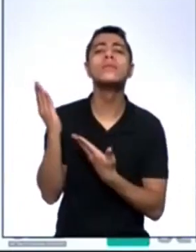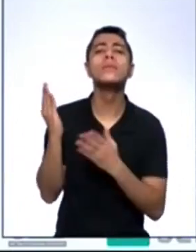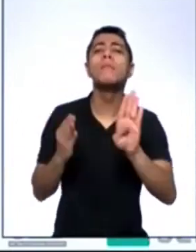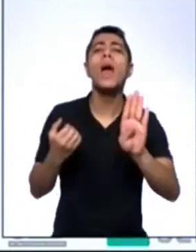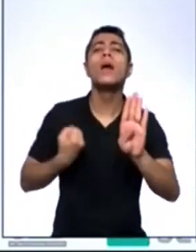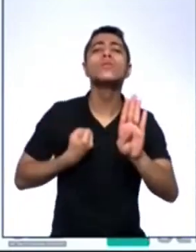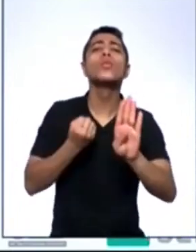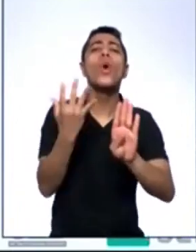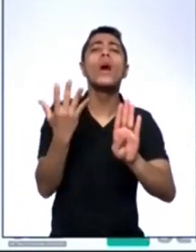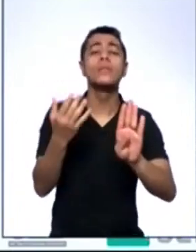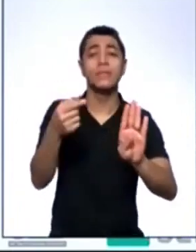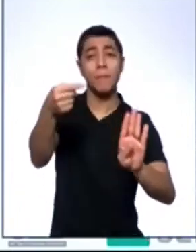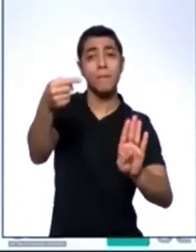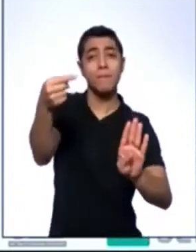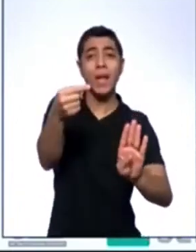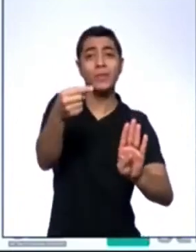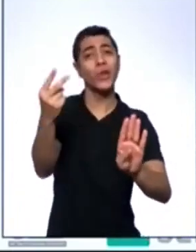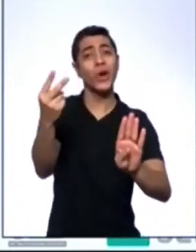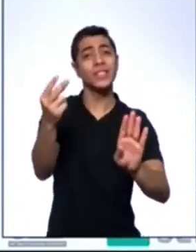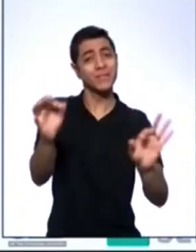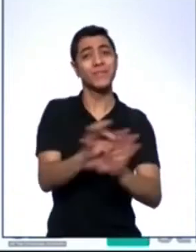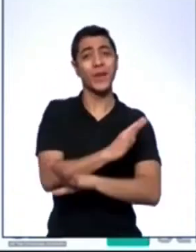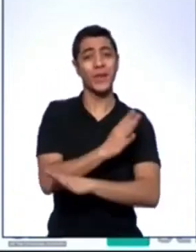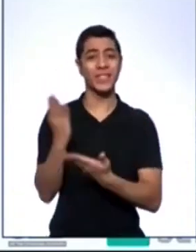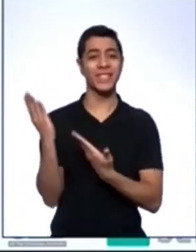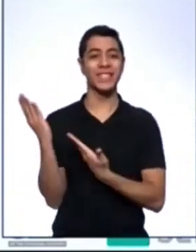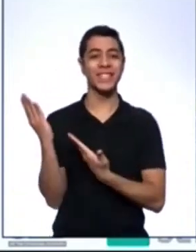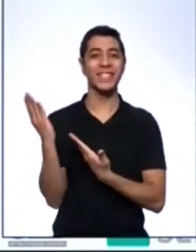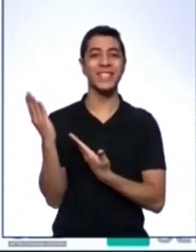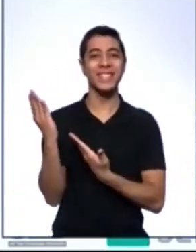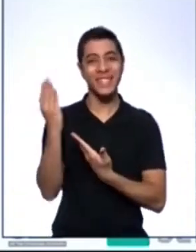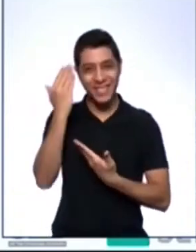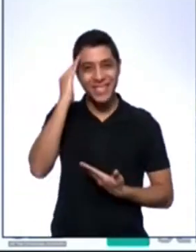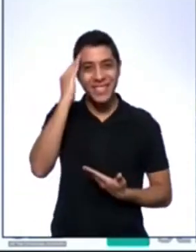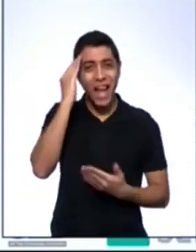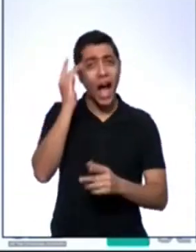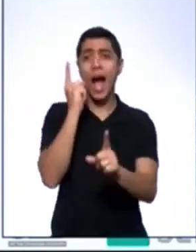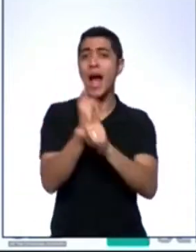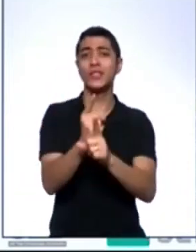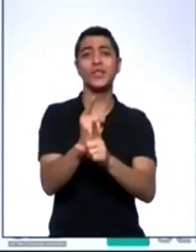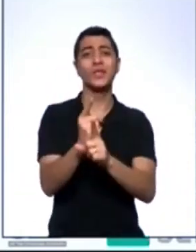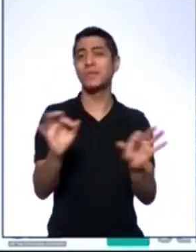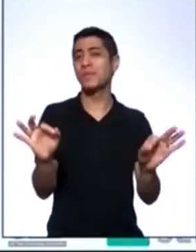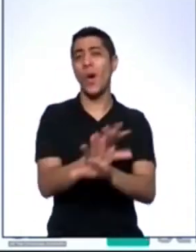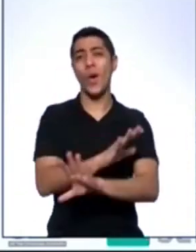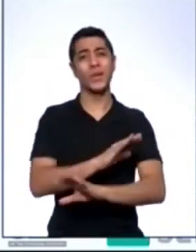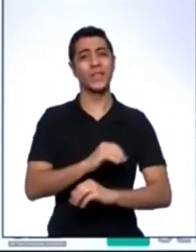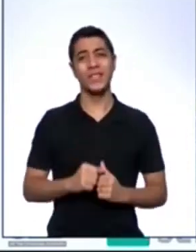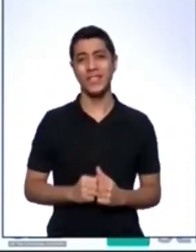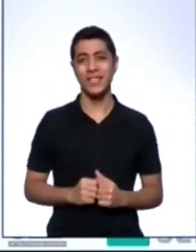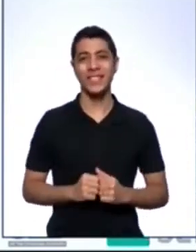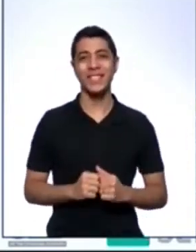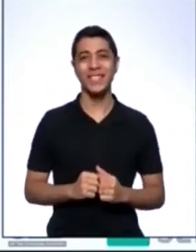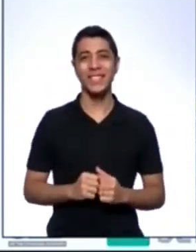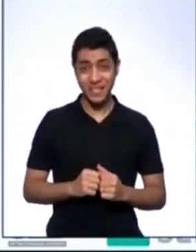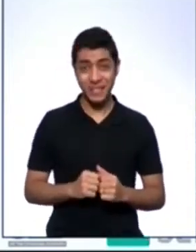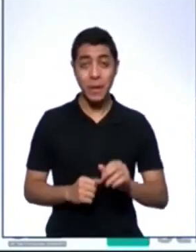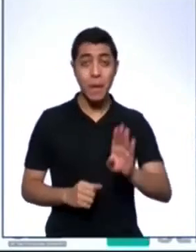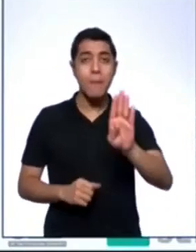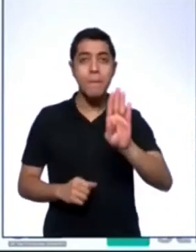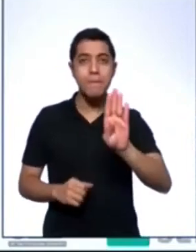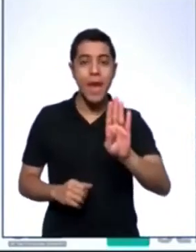cara tava de gratis estava dado por comparação um